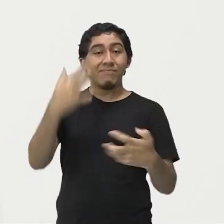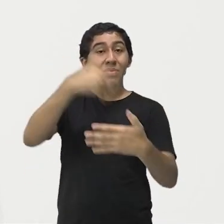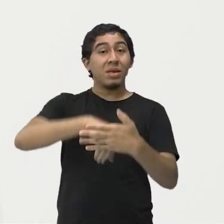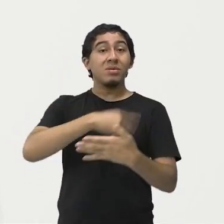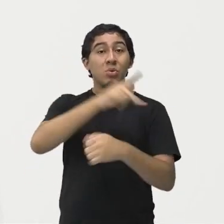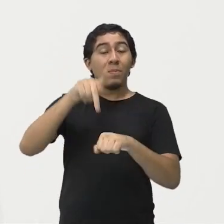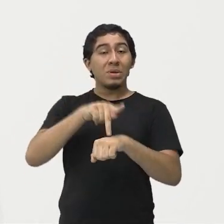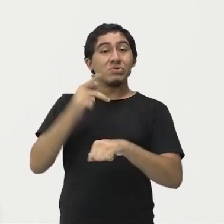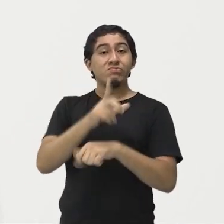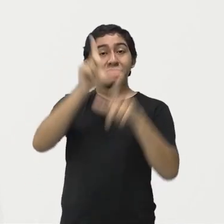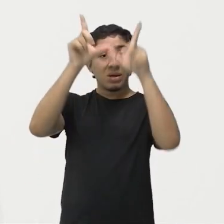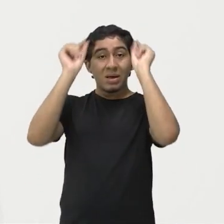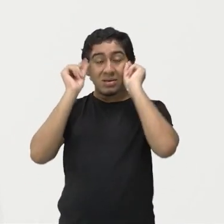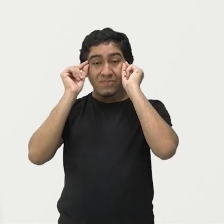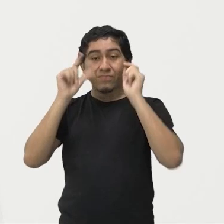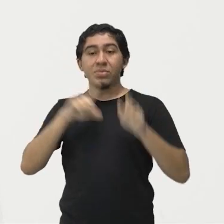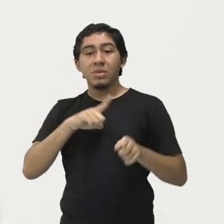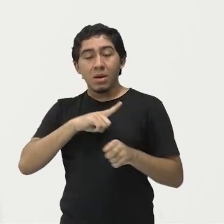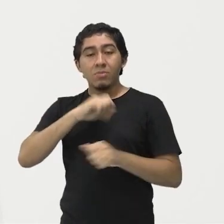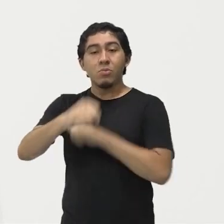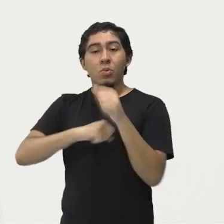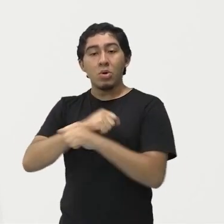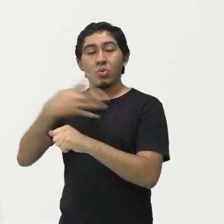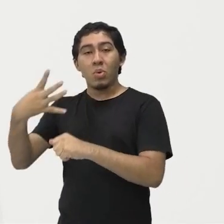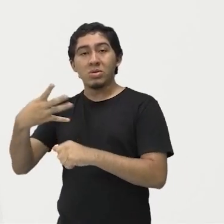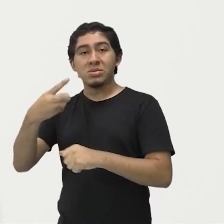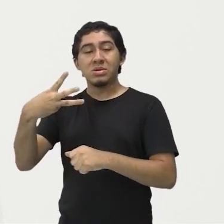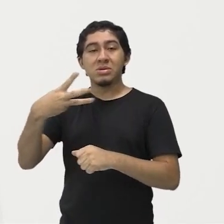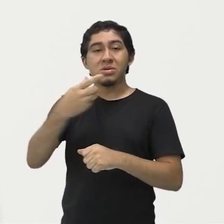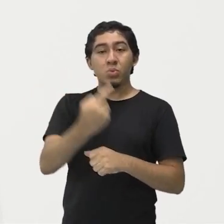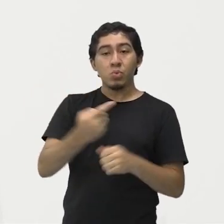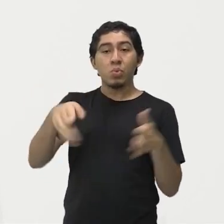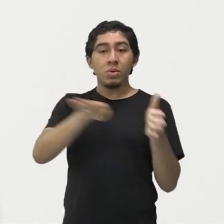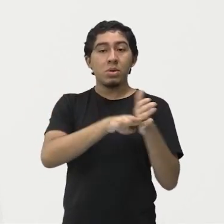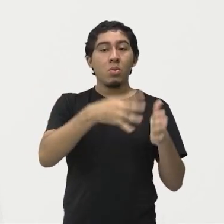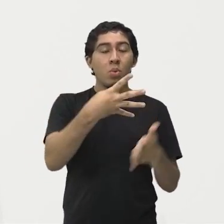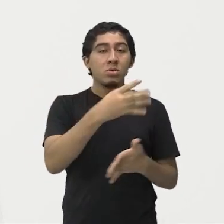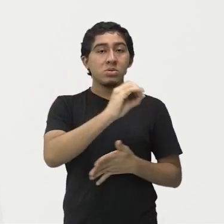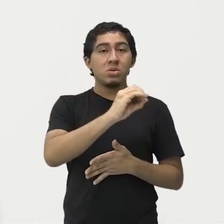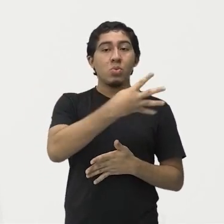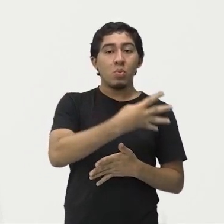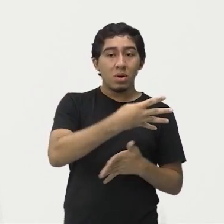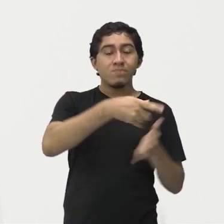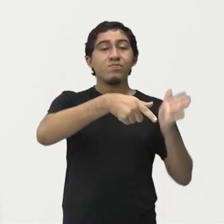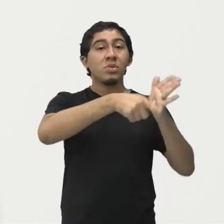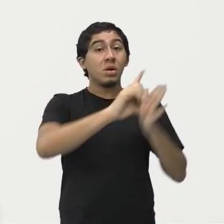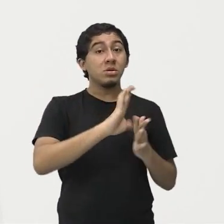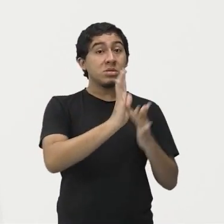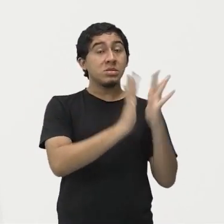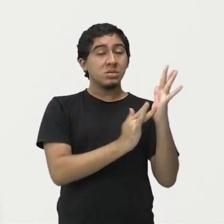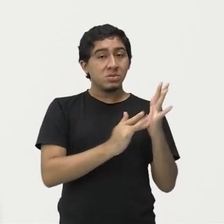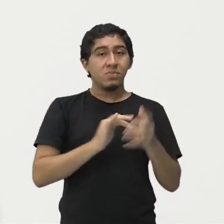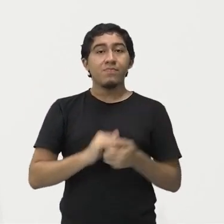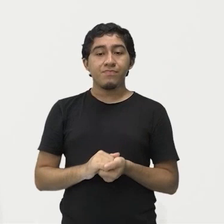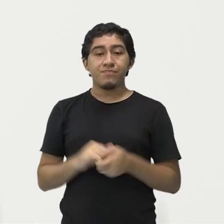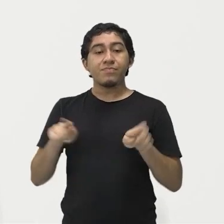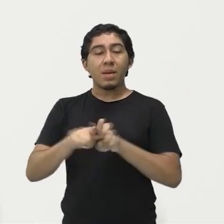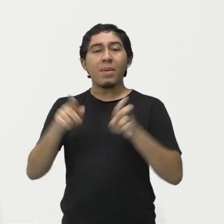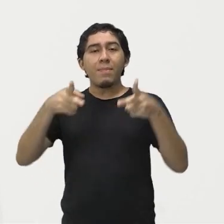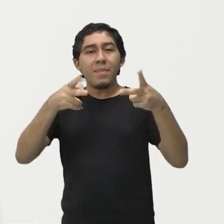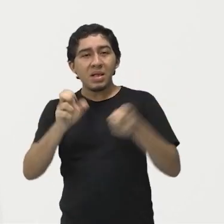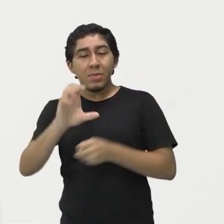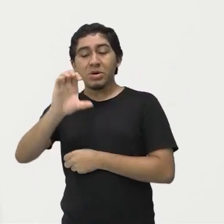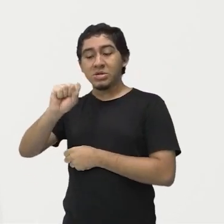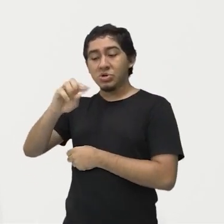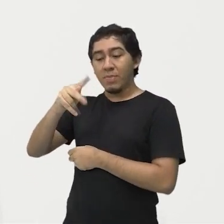431 e 404, onde nós vamos ver Esparta e Atenas, cada uma com a